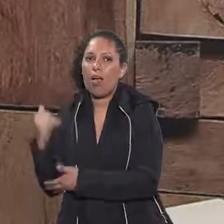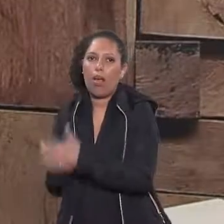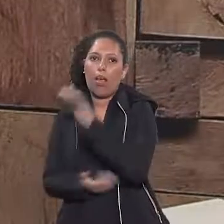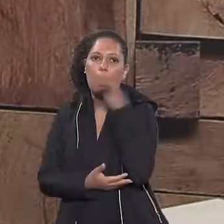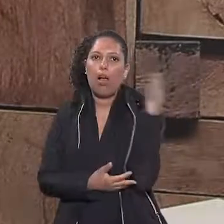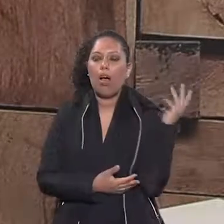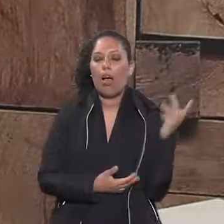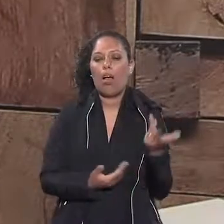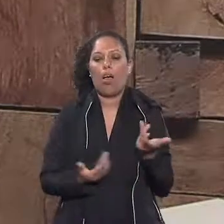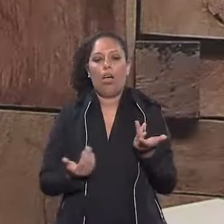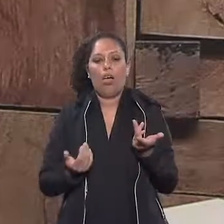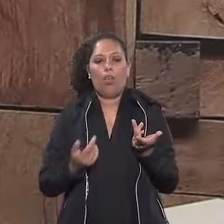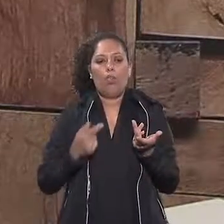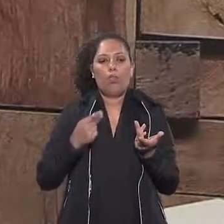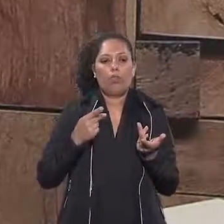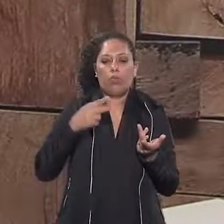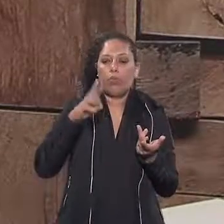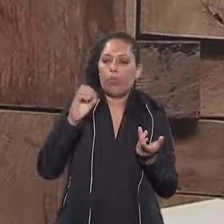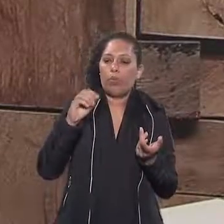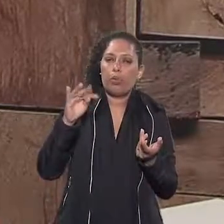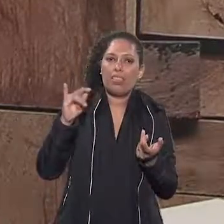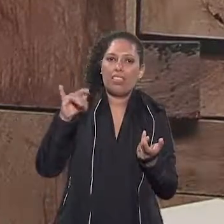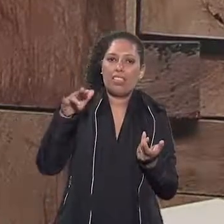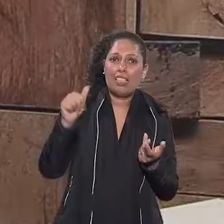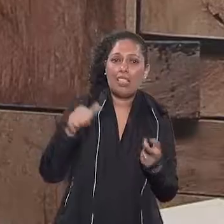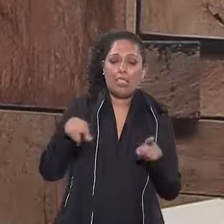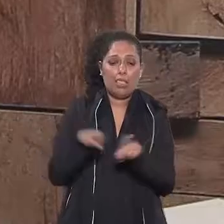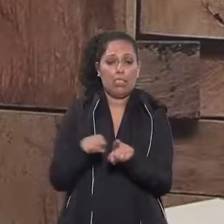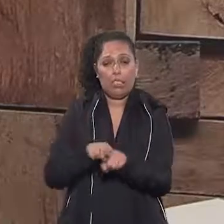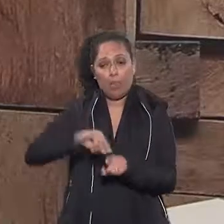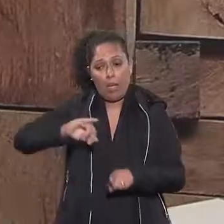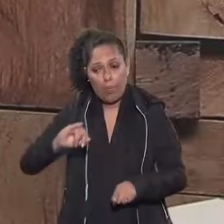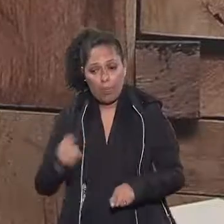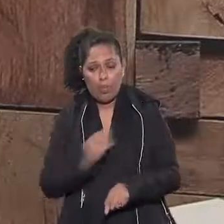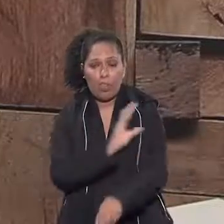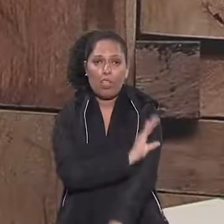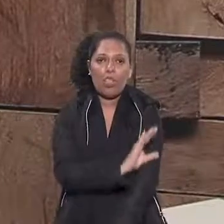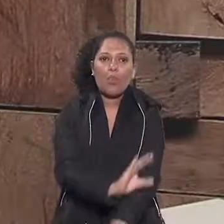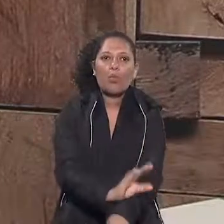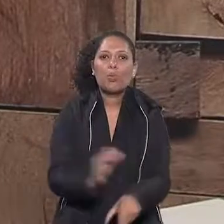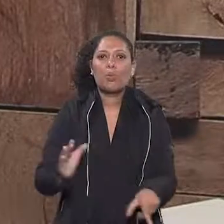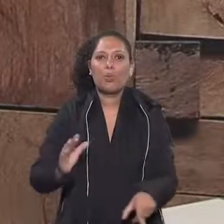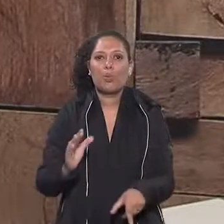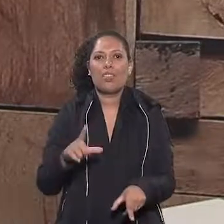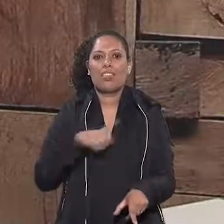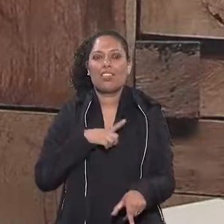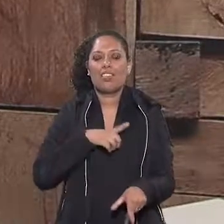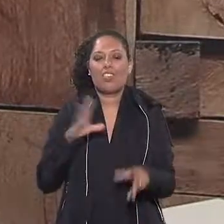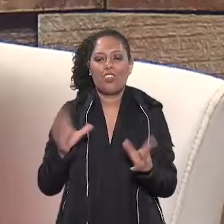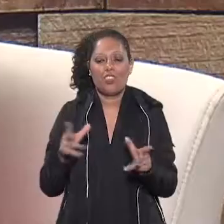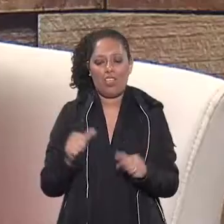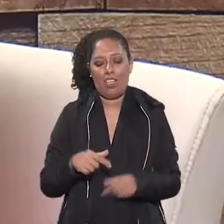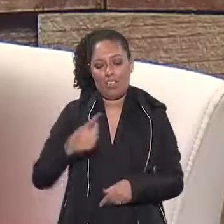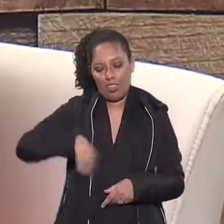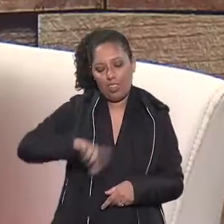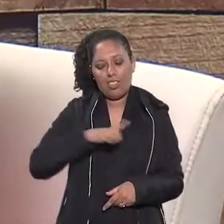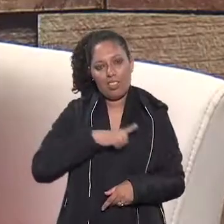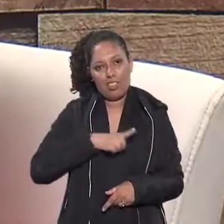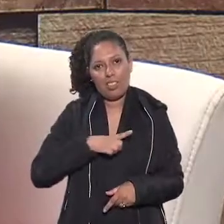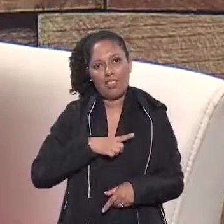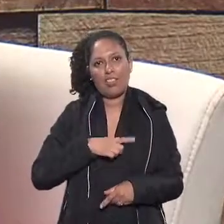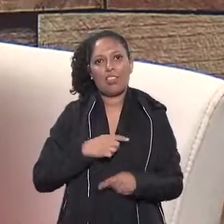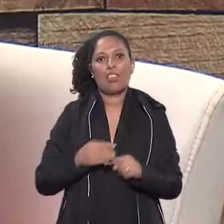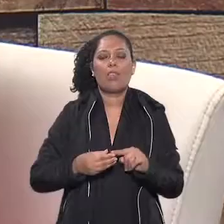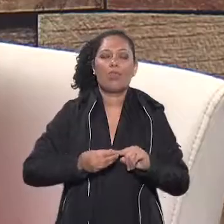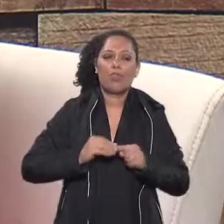quantidade razoável de proteínas e aproveitando cultura alimentar. Ou seja, o brasileiro já come bem. Arroz e feijão,